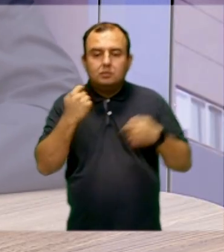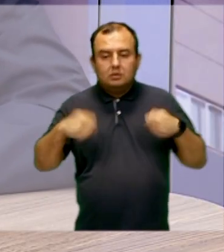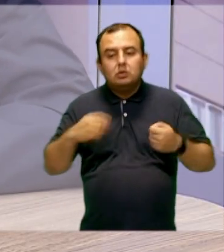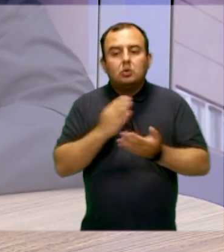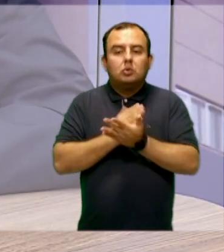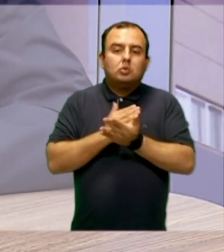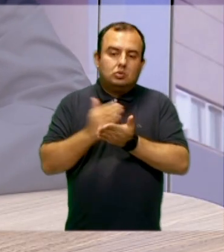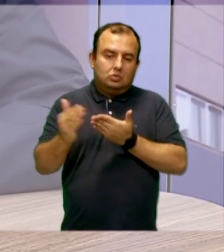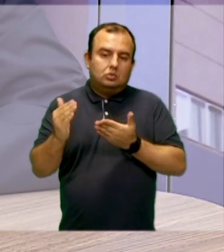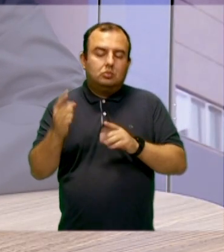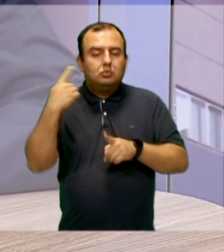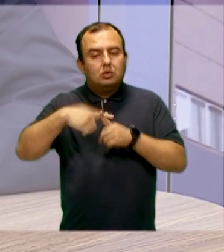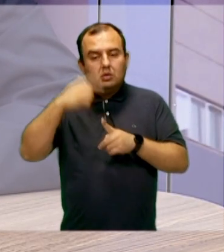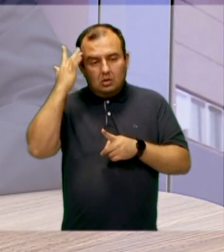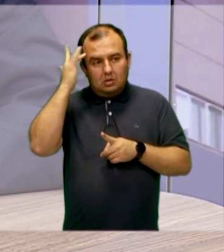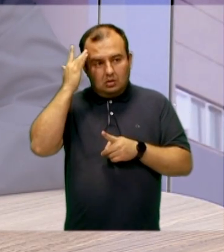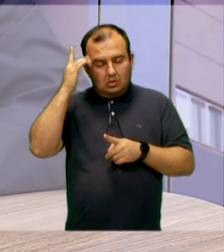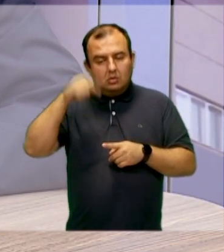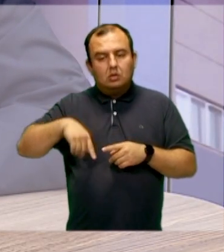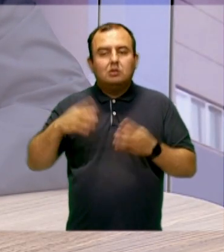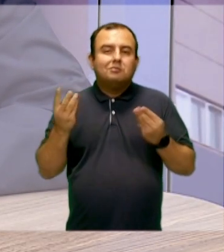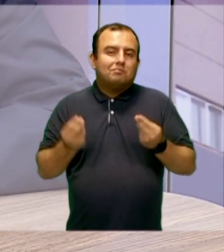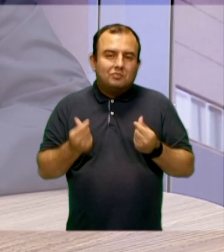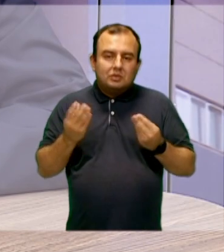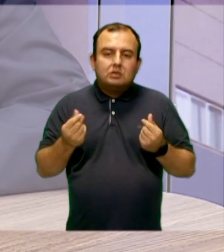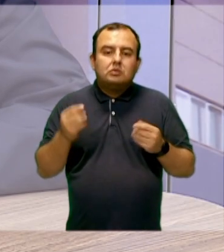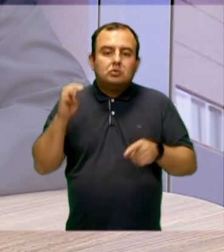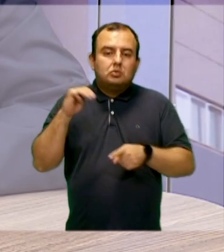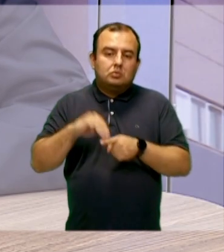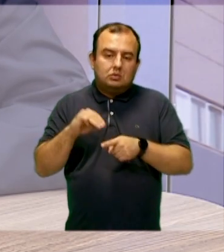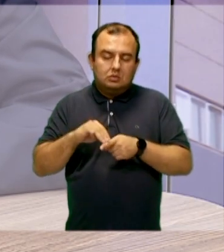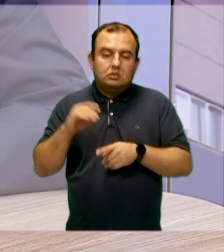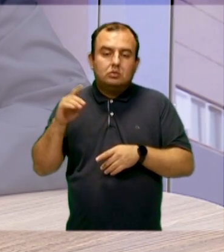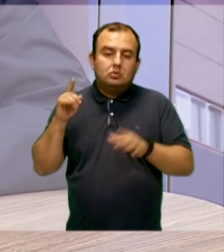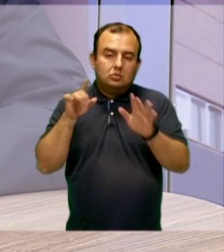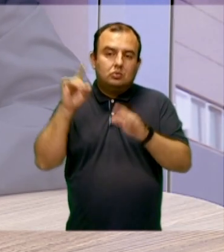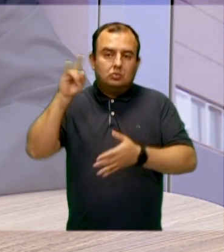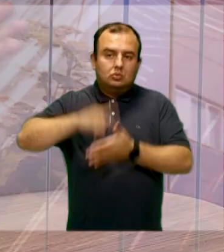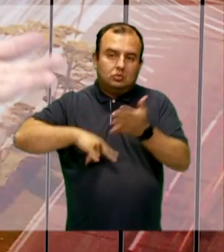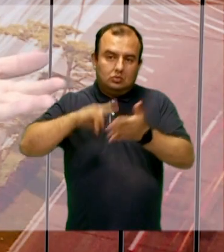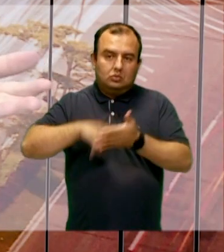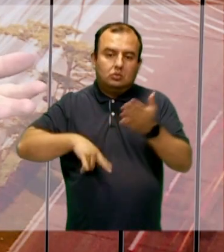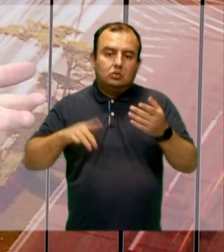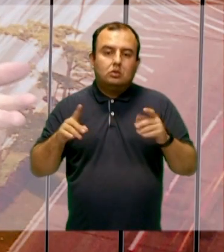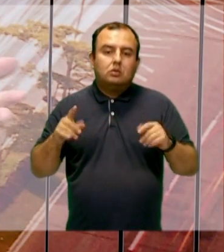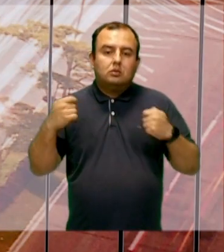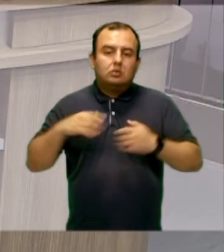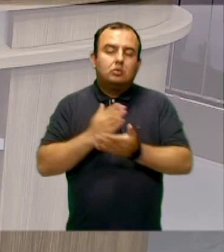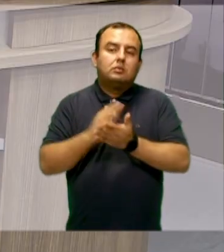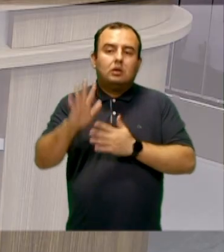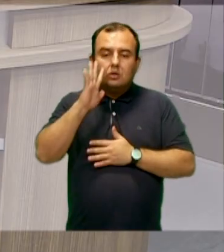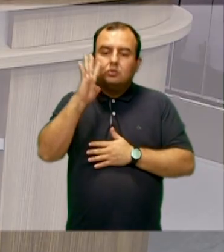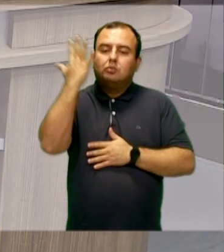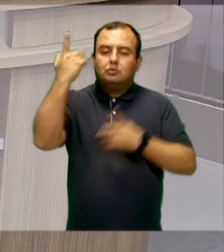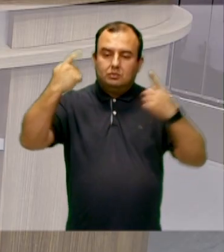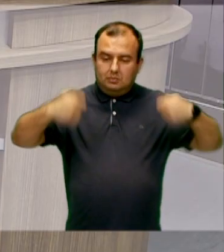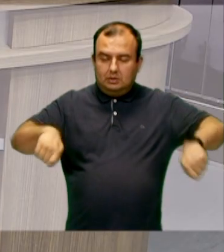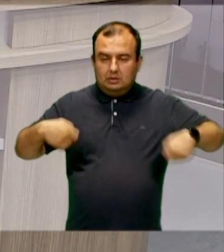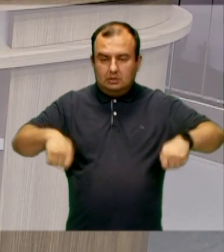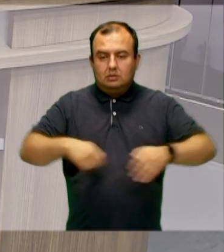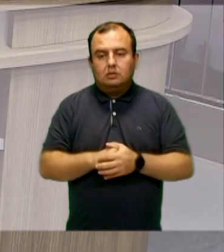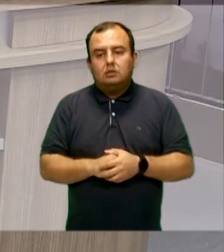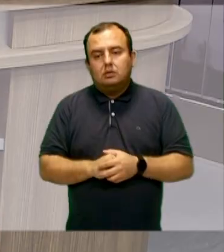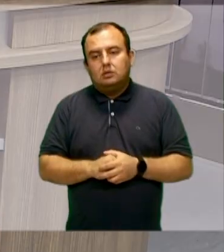iniciar porque eu acho que é uma parte sensível do município, que é a questão de documento. Mais uma vez. Uma hora tem que começar a resolver, né? Tem que começar a resolver. Não é porque,